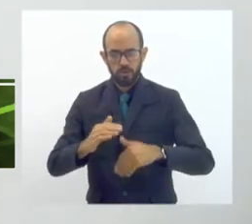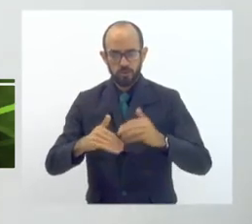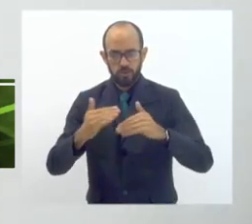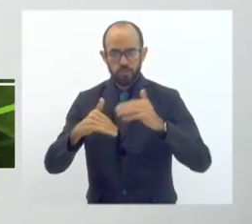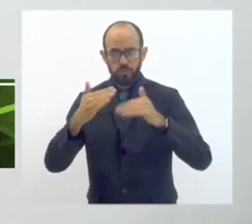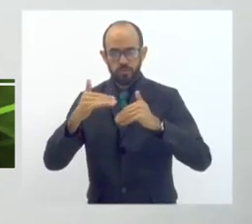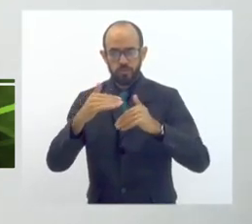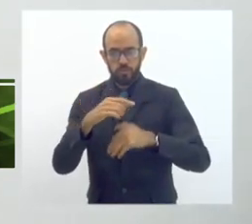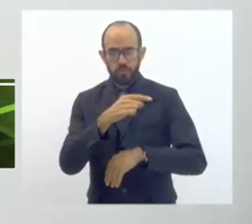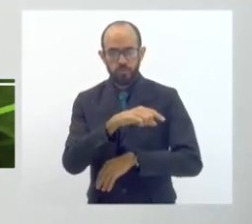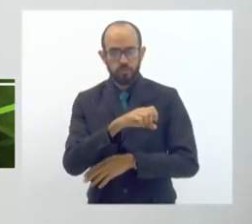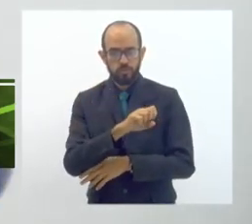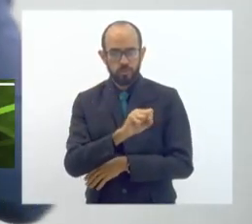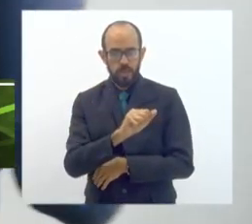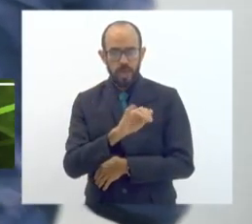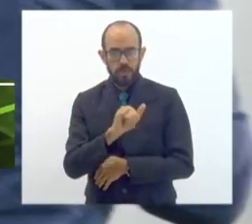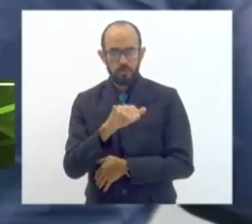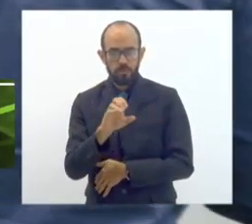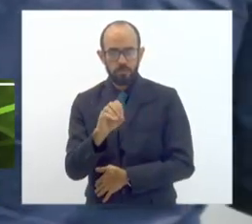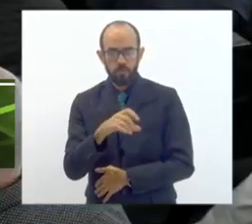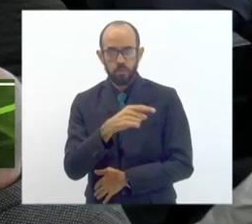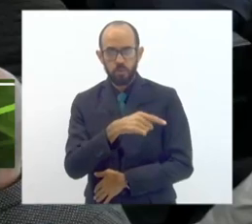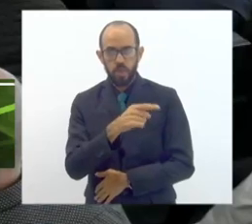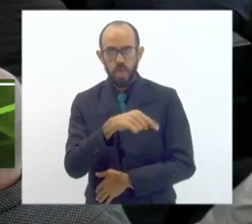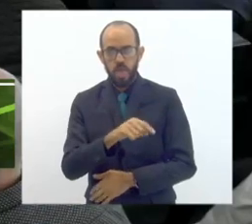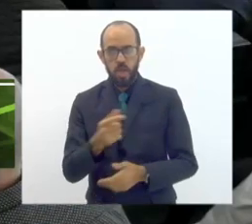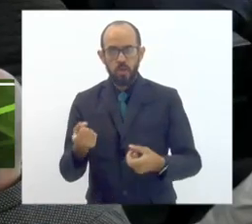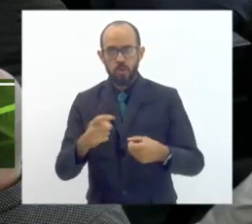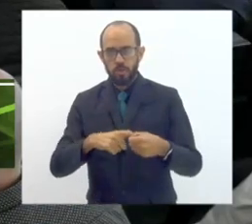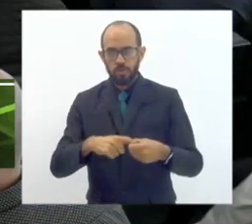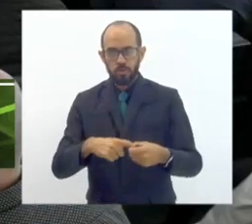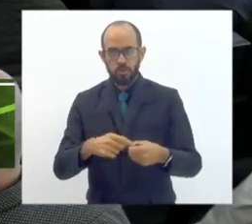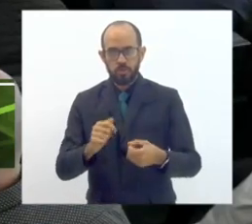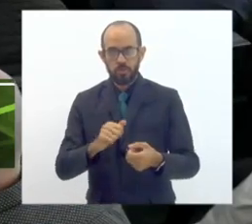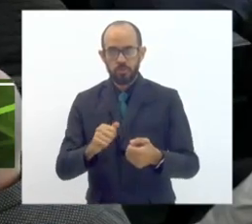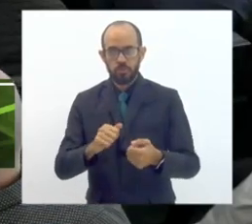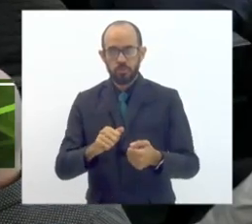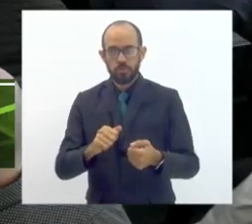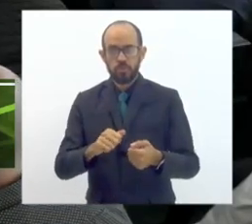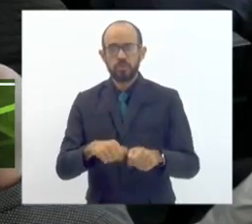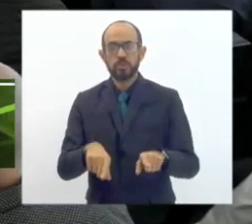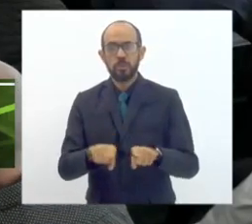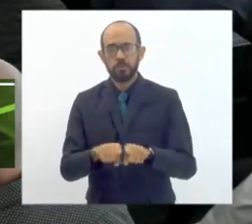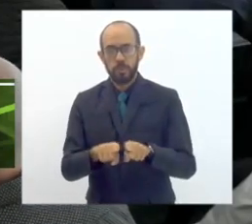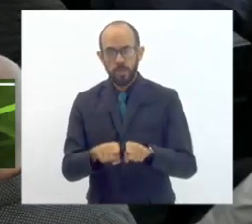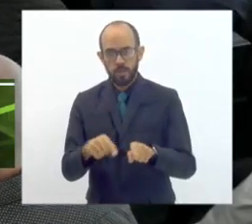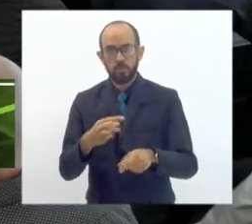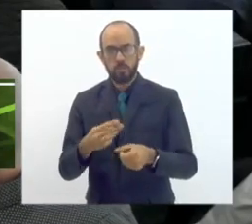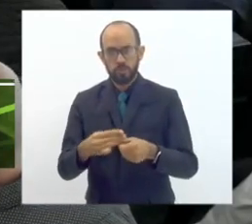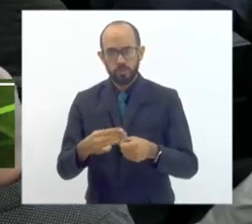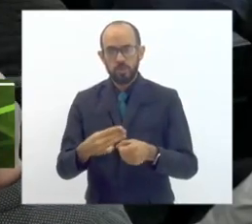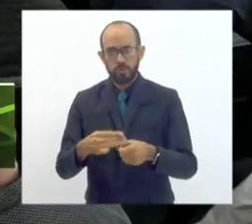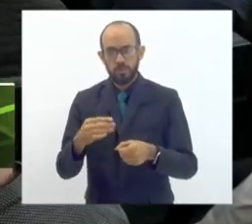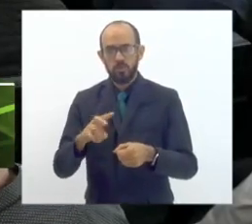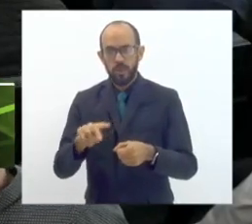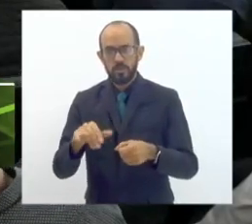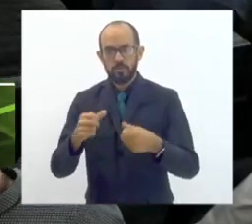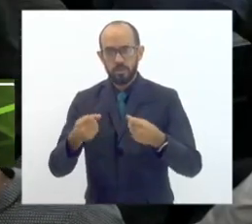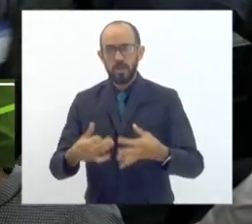colaborador, juntamente com o Dante, colaboradores do consórcio, secretário, que já foi mais um município, o Sábio vai falar rapidamente sobre esses